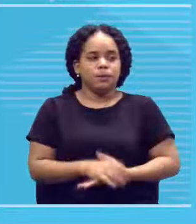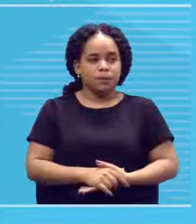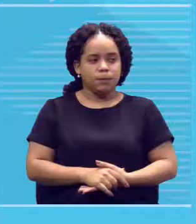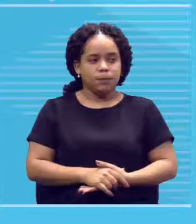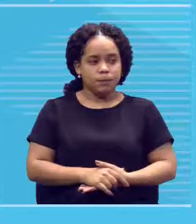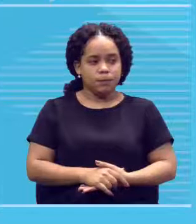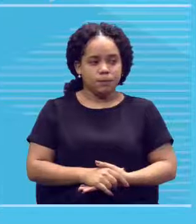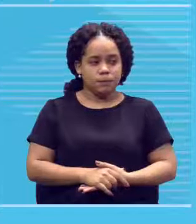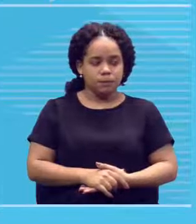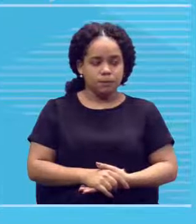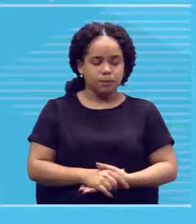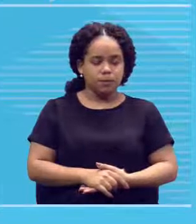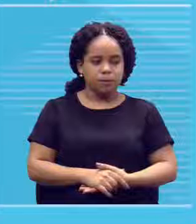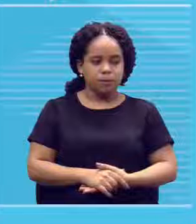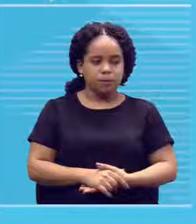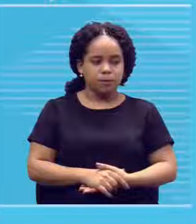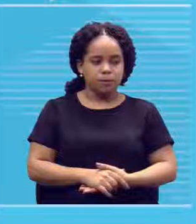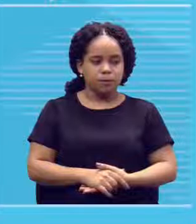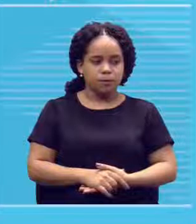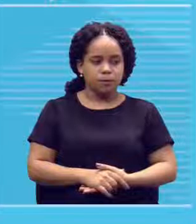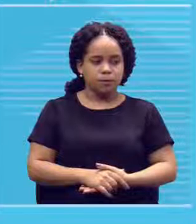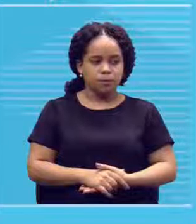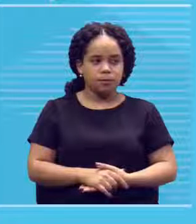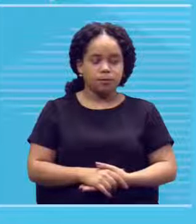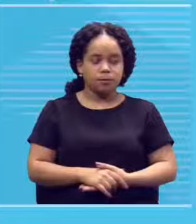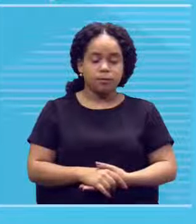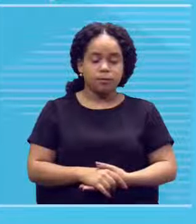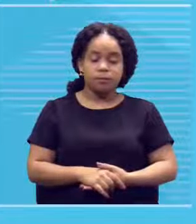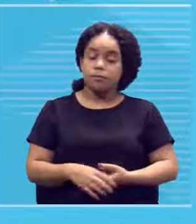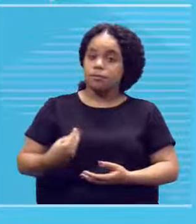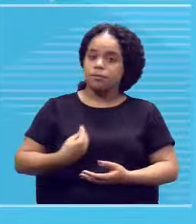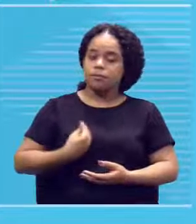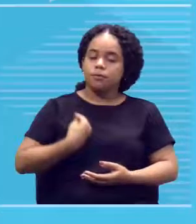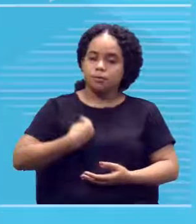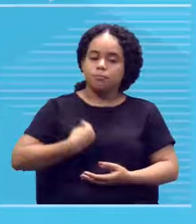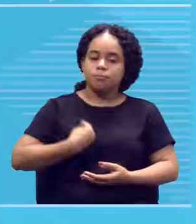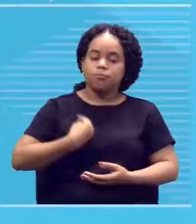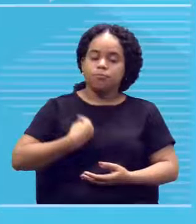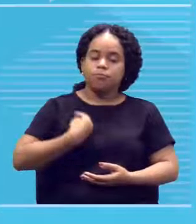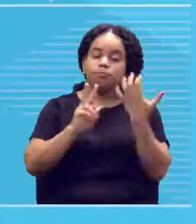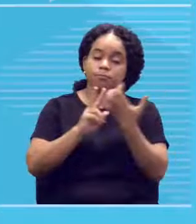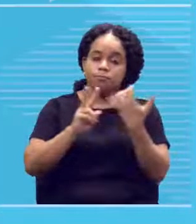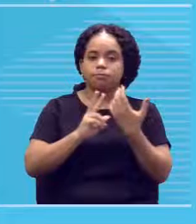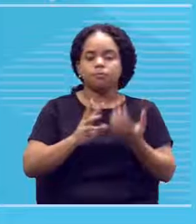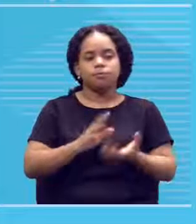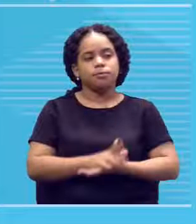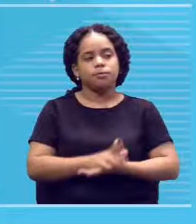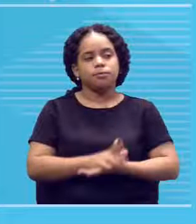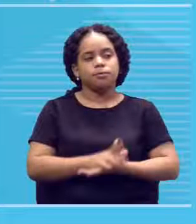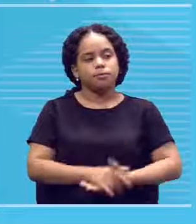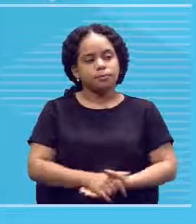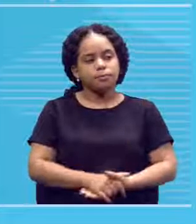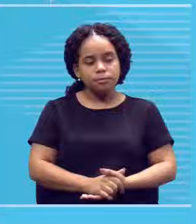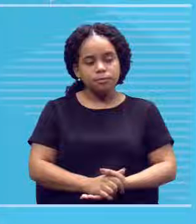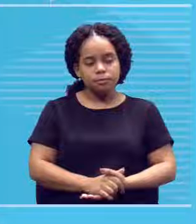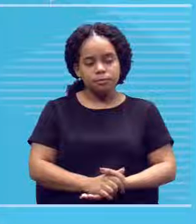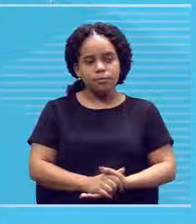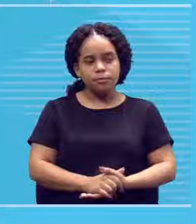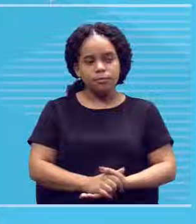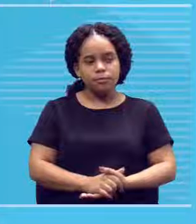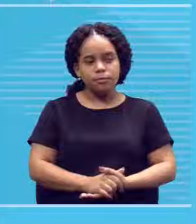engano Cadê o da qual aí a vida vegetal a vida